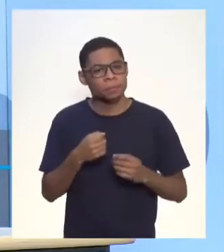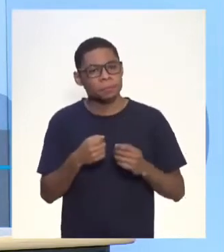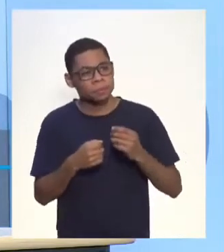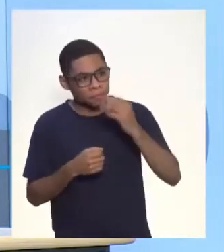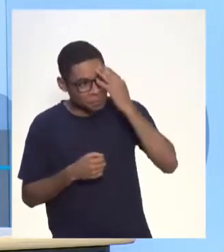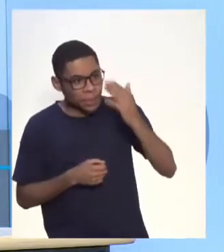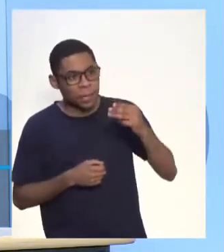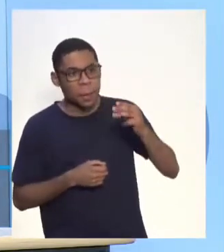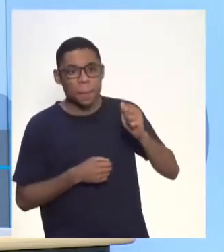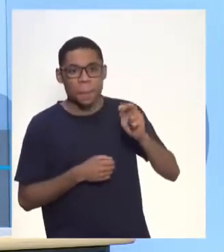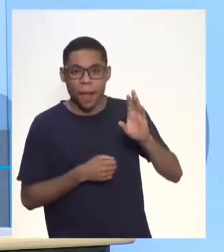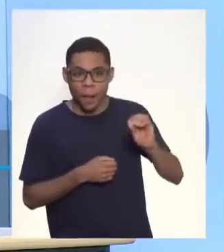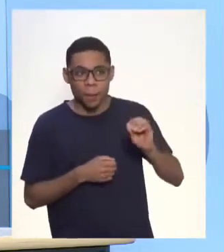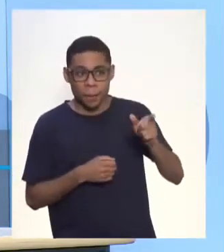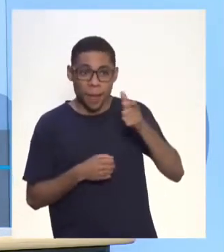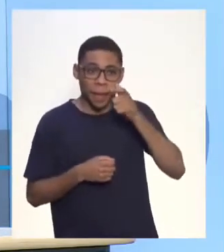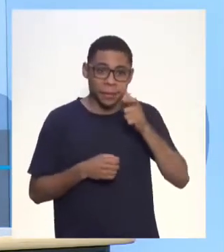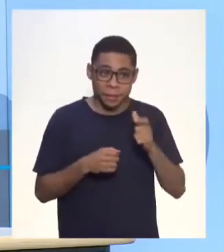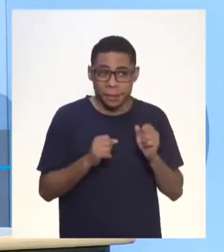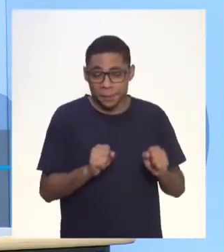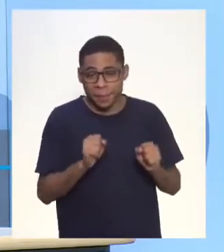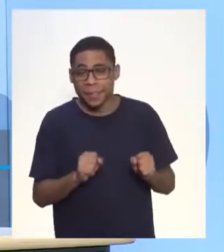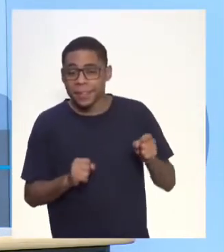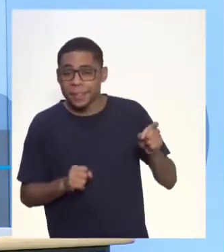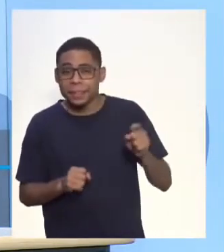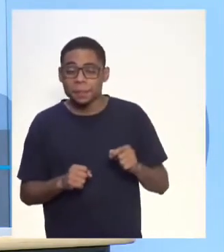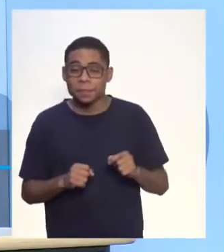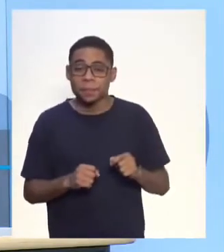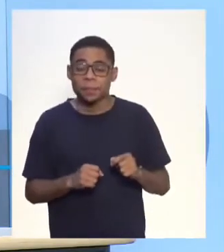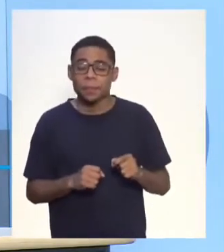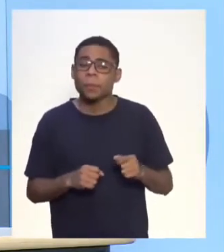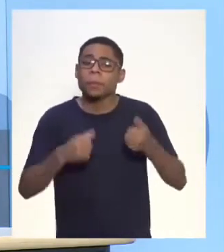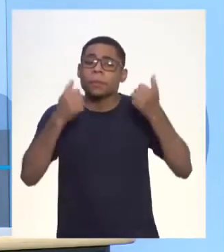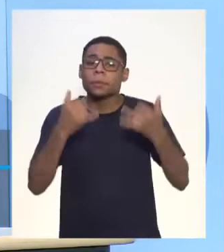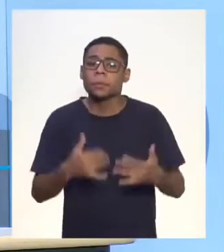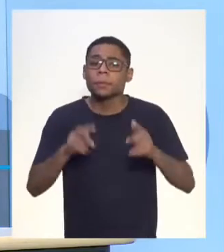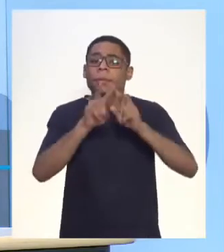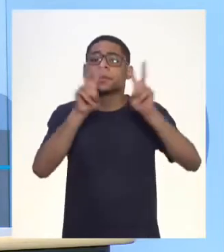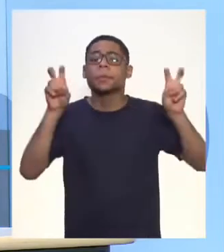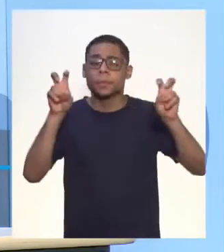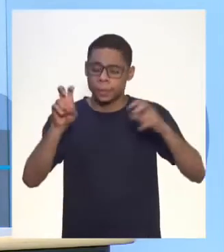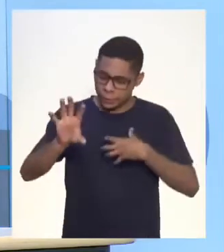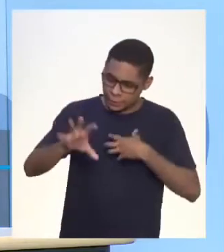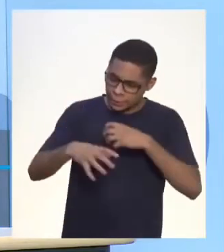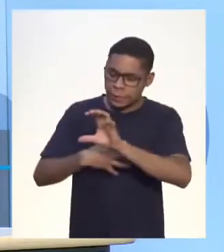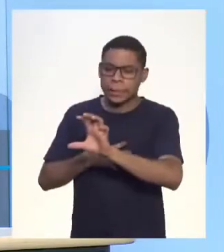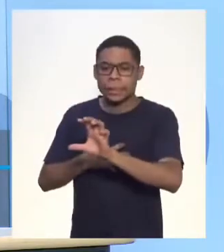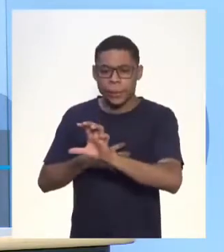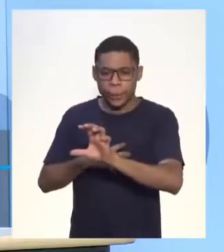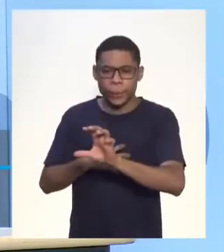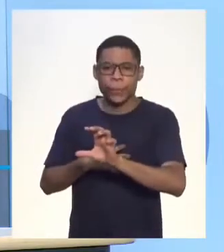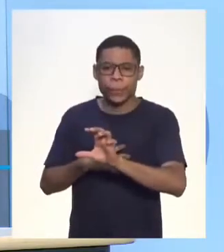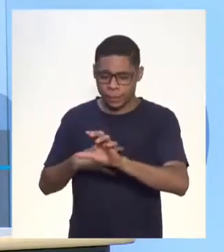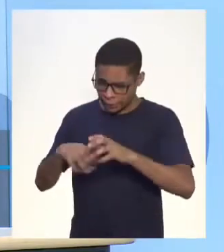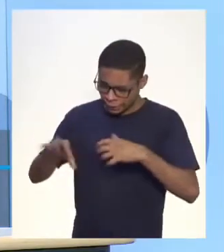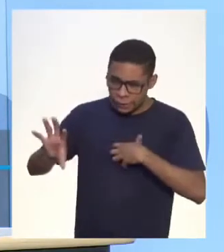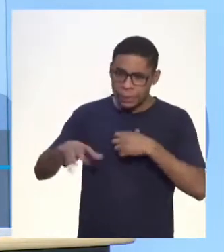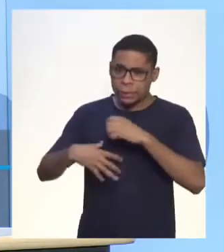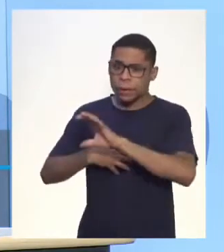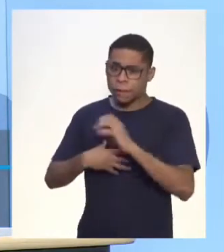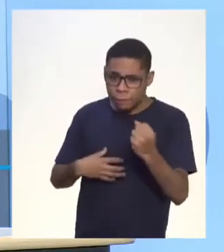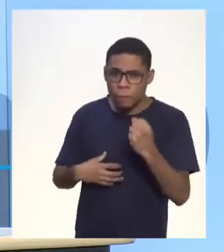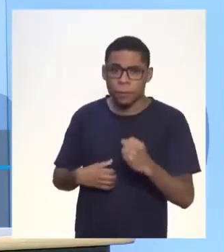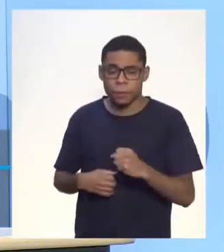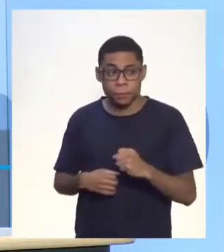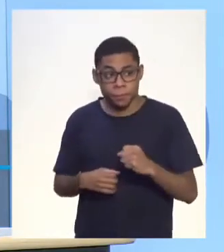professor Mauro, que deve estar nos assistindo também, né? Falando sobre a empatia, eu acho que todo podcast em que